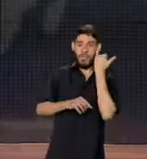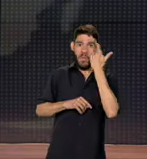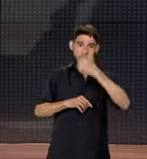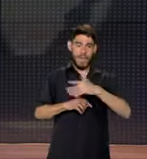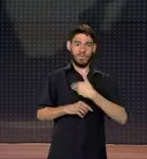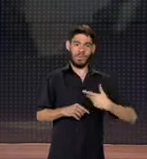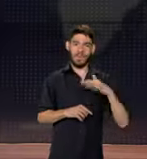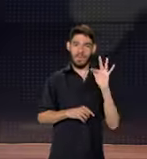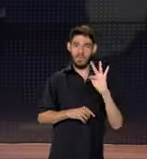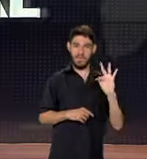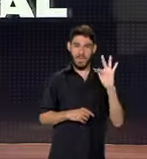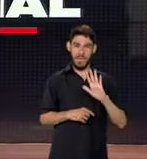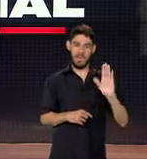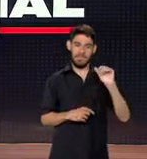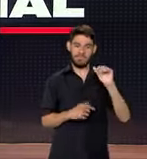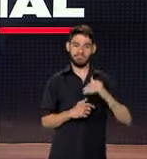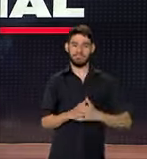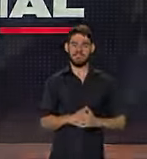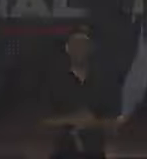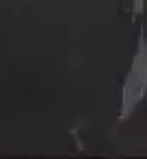do governo federal. Até a próxima.